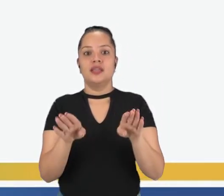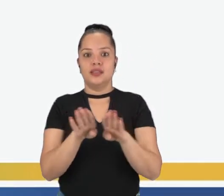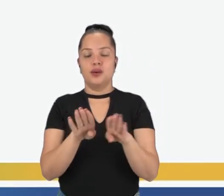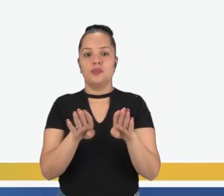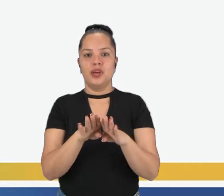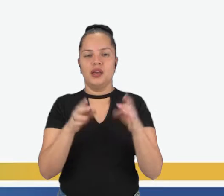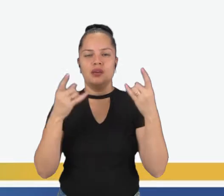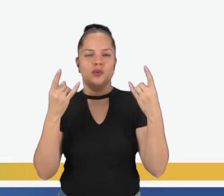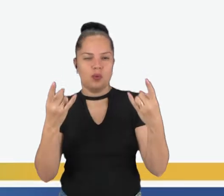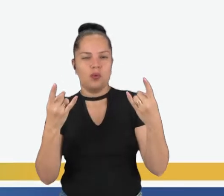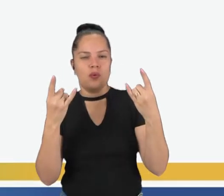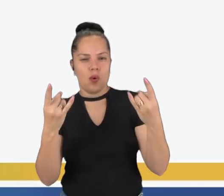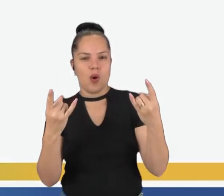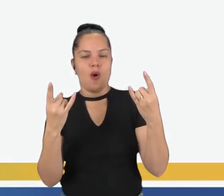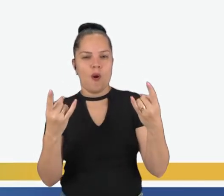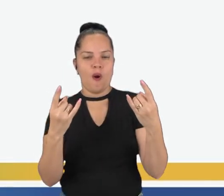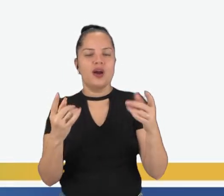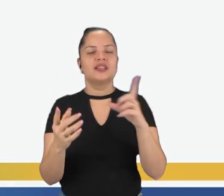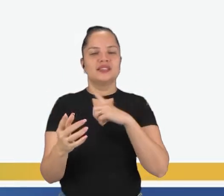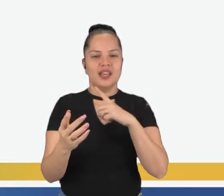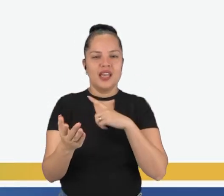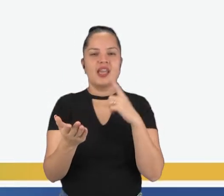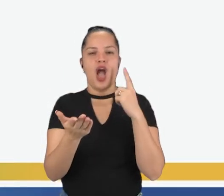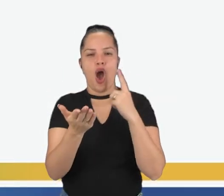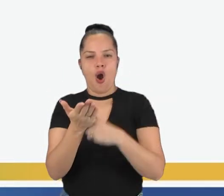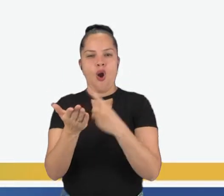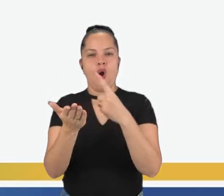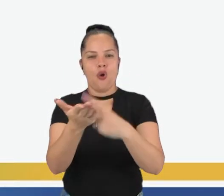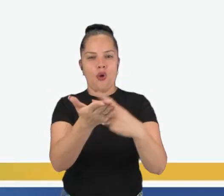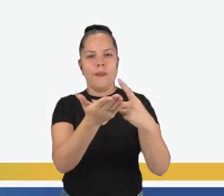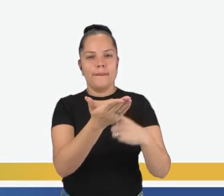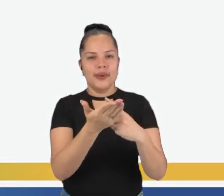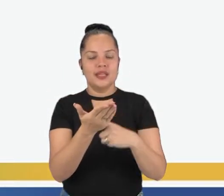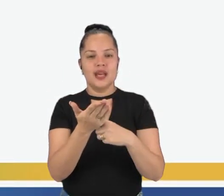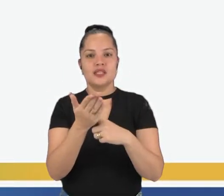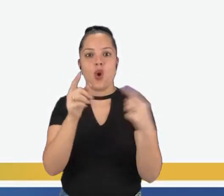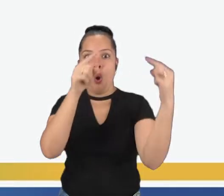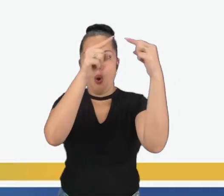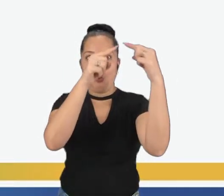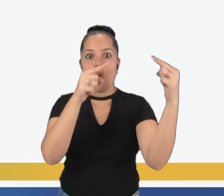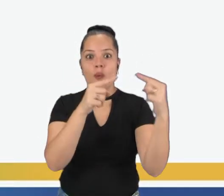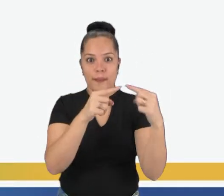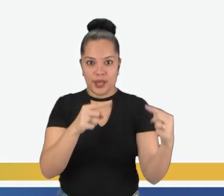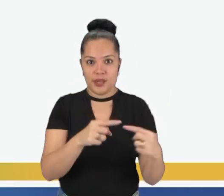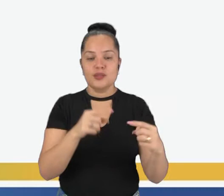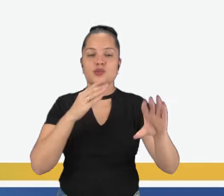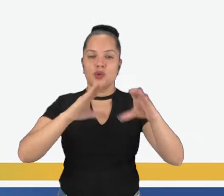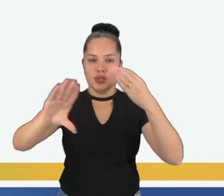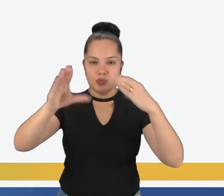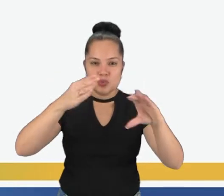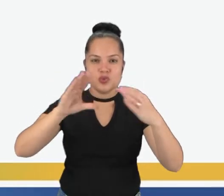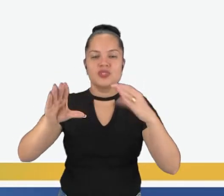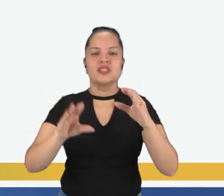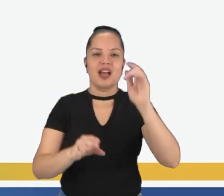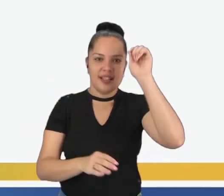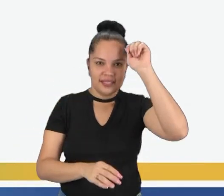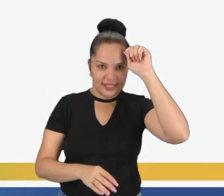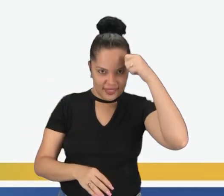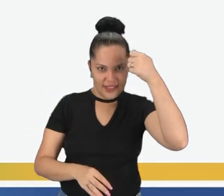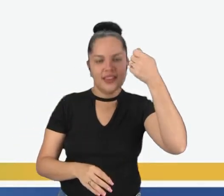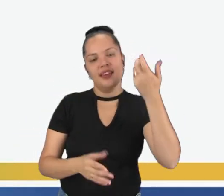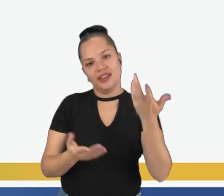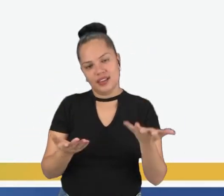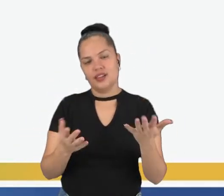um gênero, gente, que é fruto de combinações de outros tipos de música, principalmente da música negra. E nesse slide